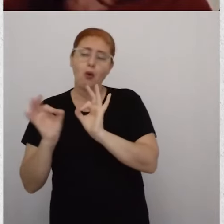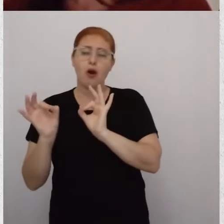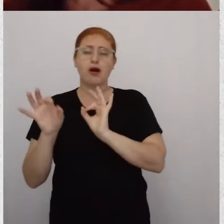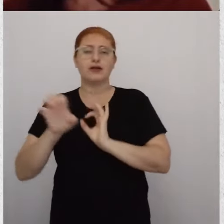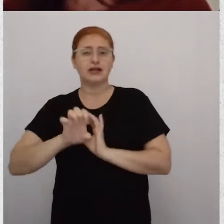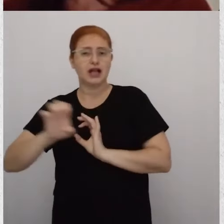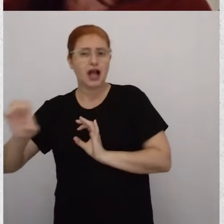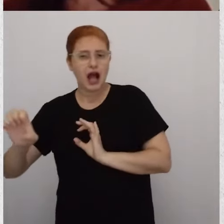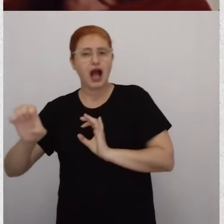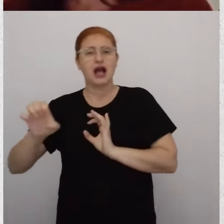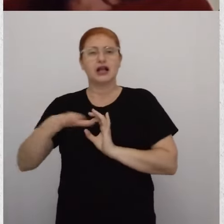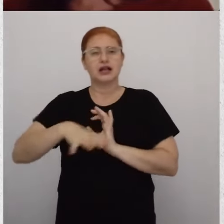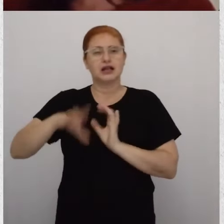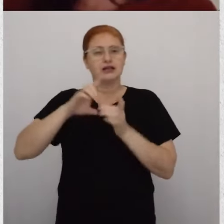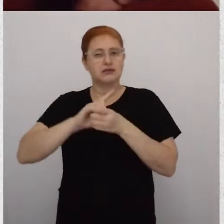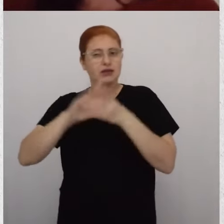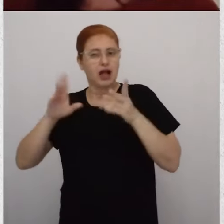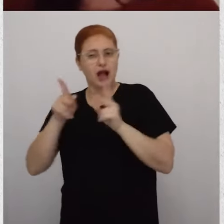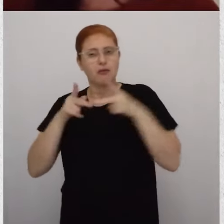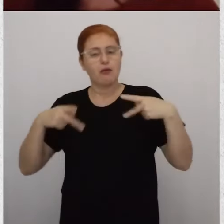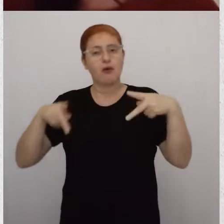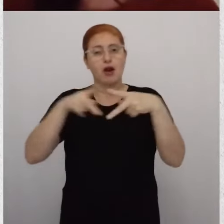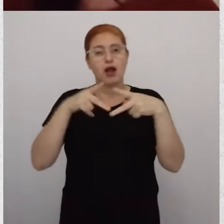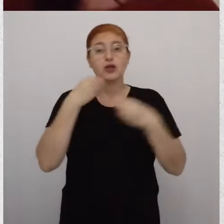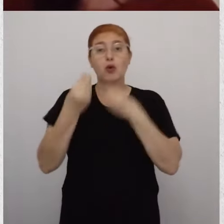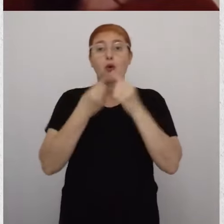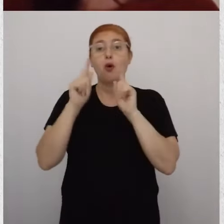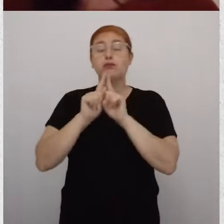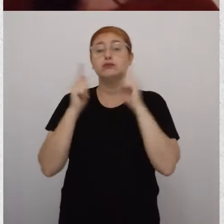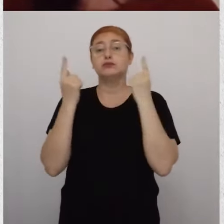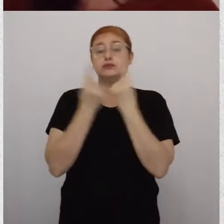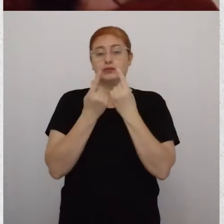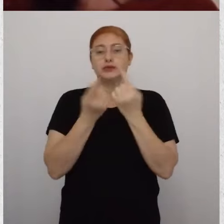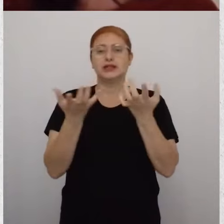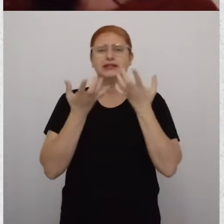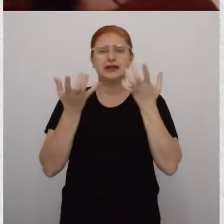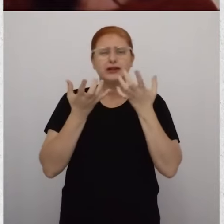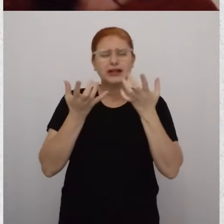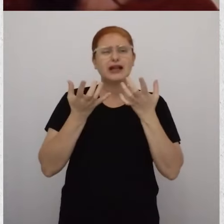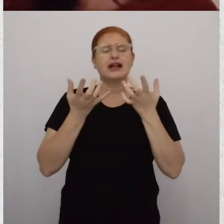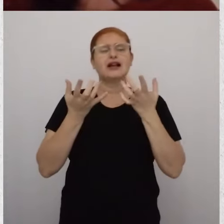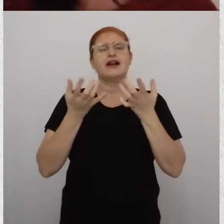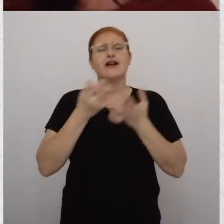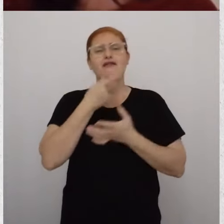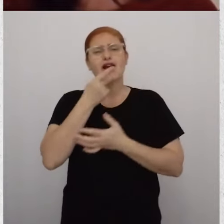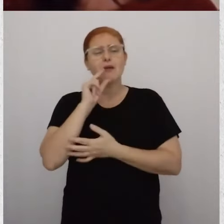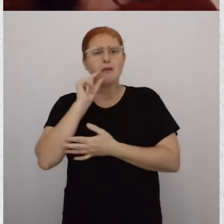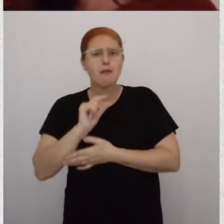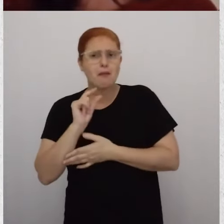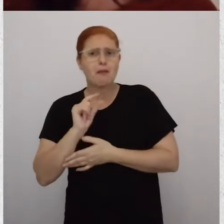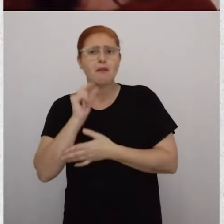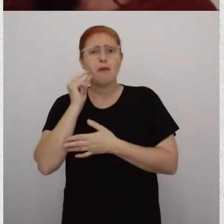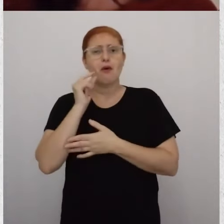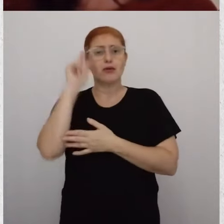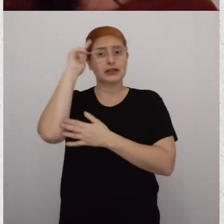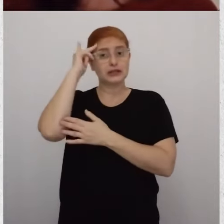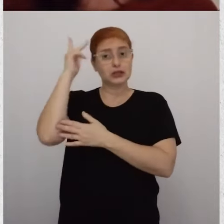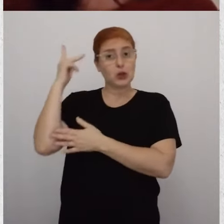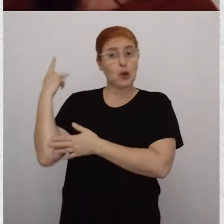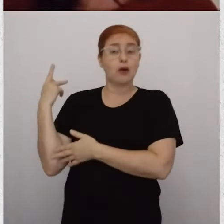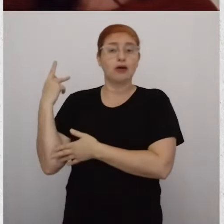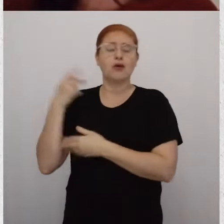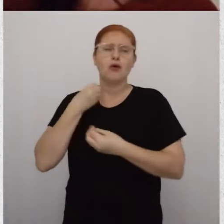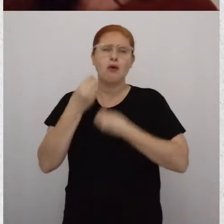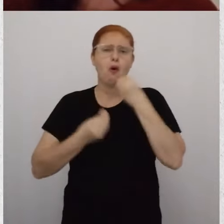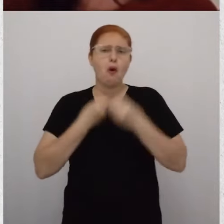campo democrático popular, como é que isso foi se gestando. Então, eu queria que tu pegasse um pouco, a partir desse lastro histórico, como é